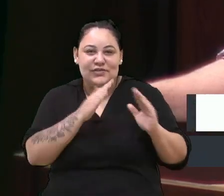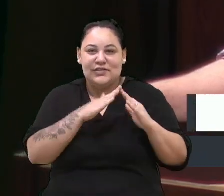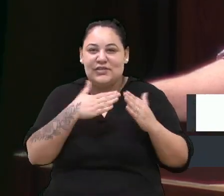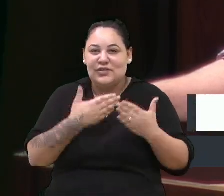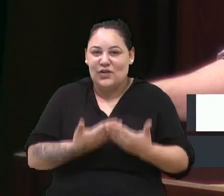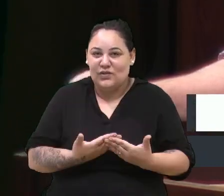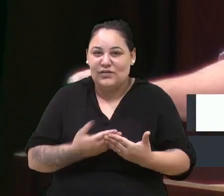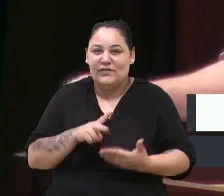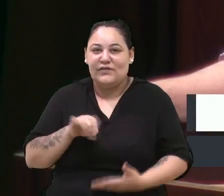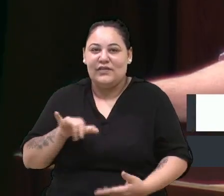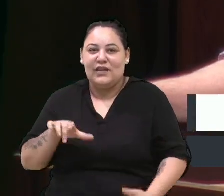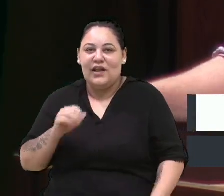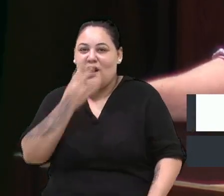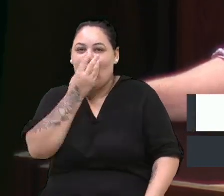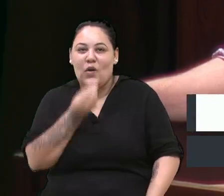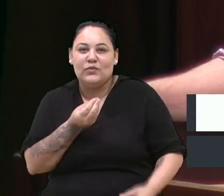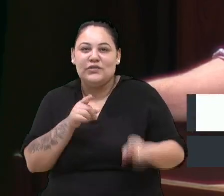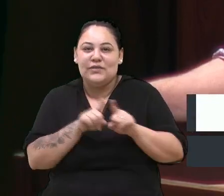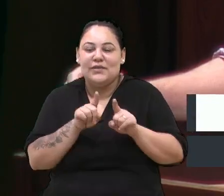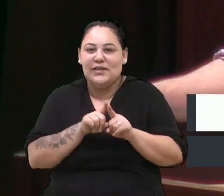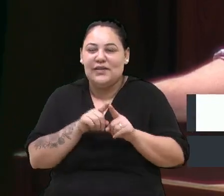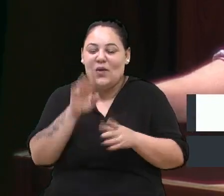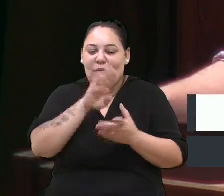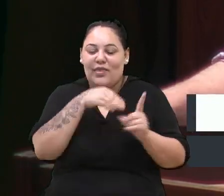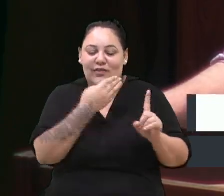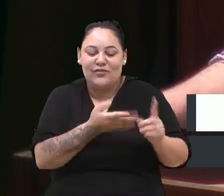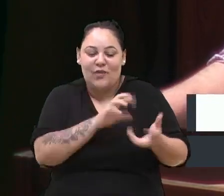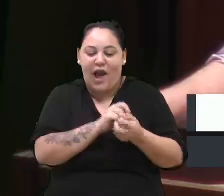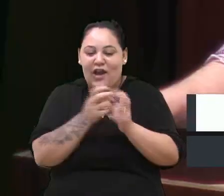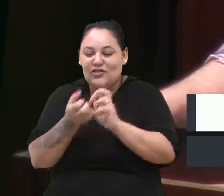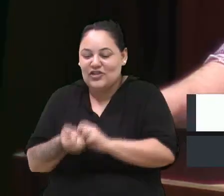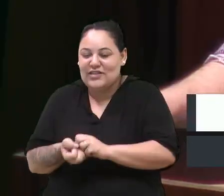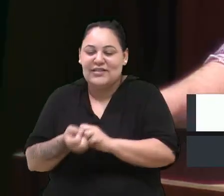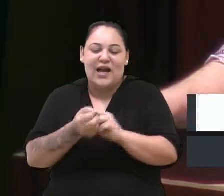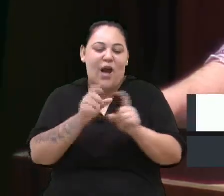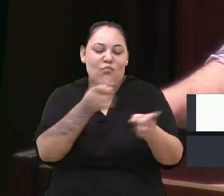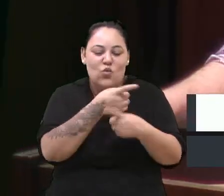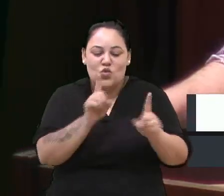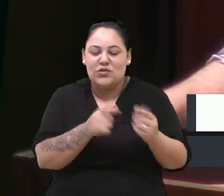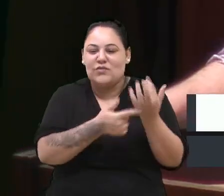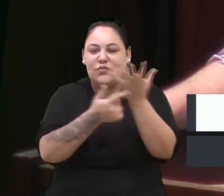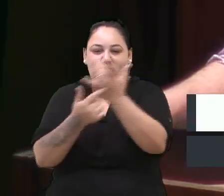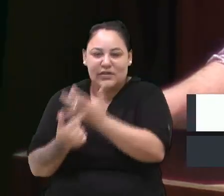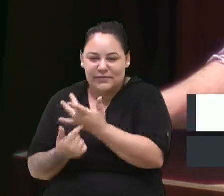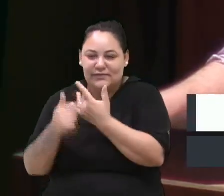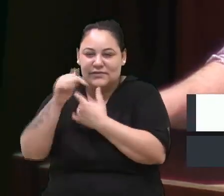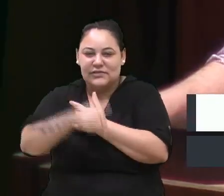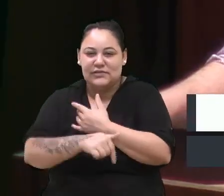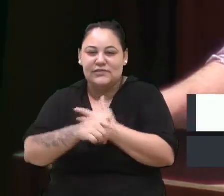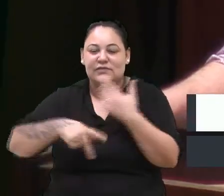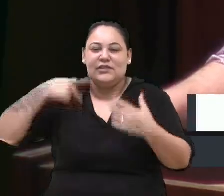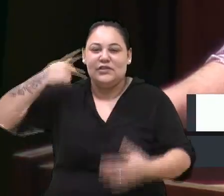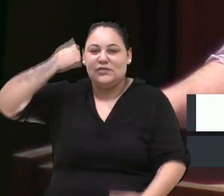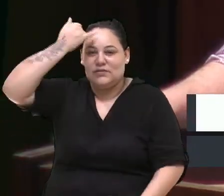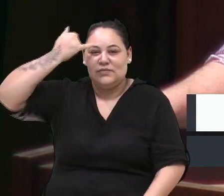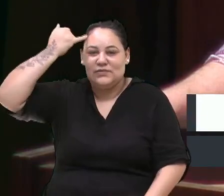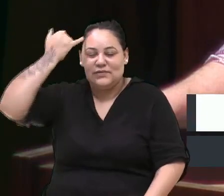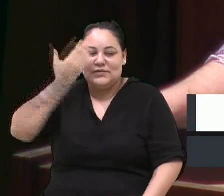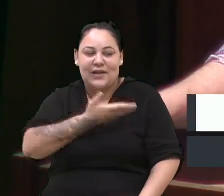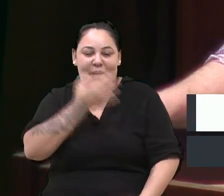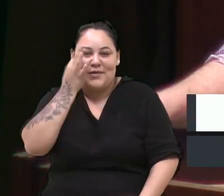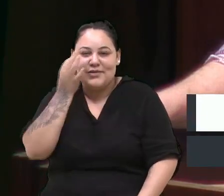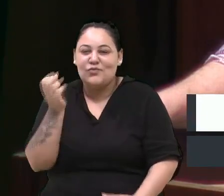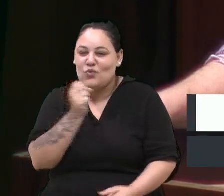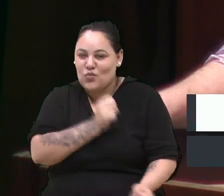gente homenageia os artistas de Caxias do Sul, os músicos da cidade. O vereador D'Ambros, que estava presente, pôde perceber,